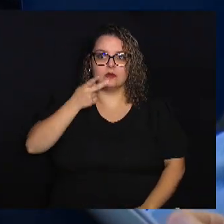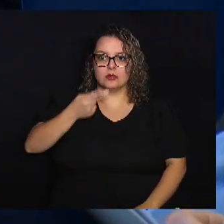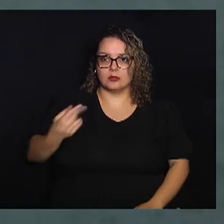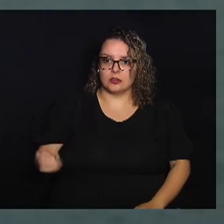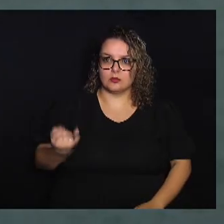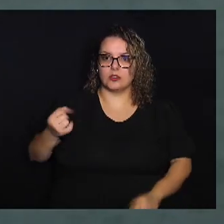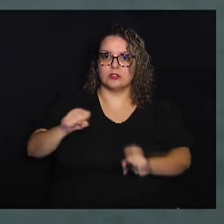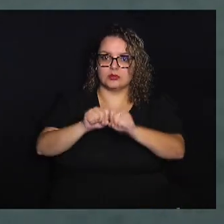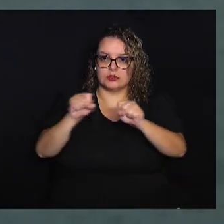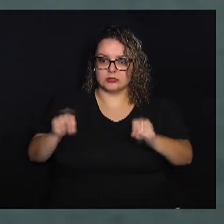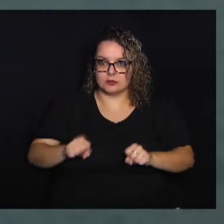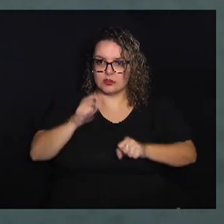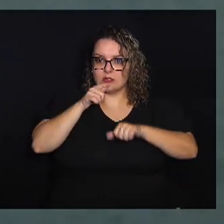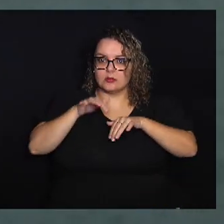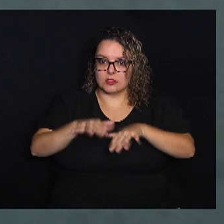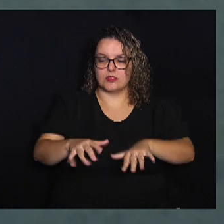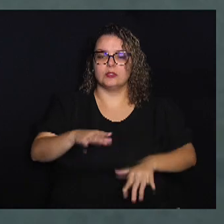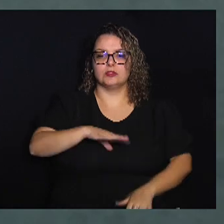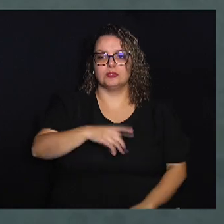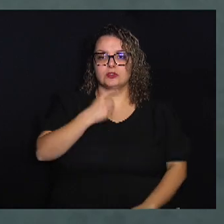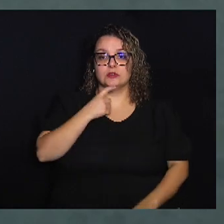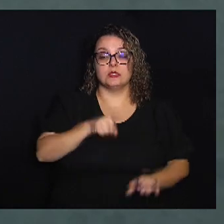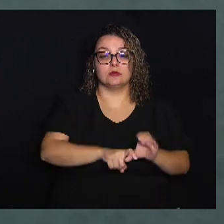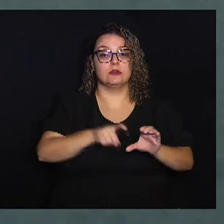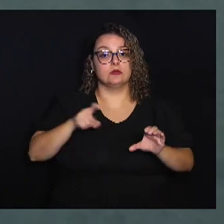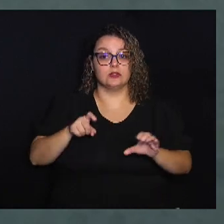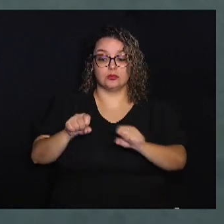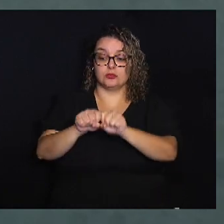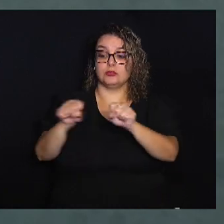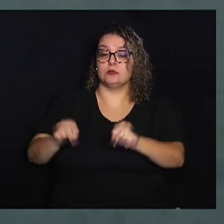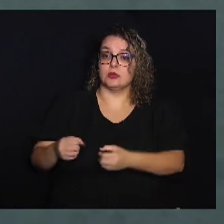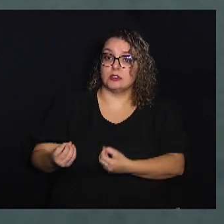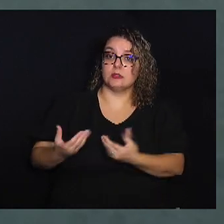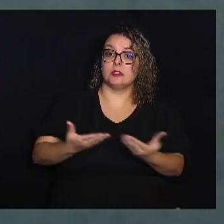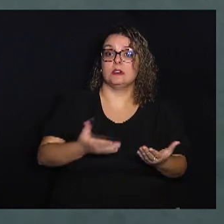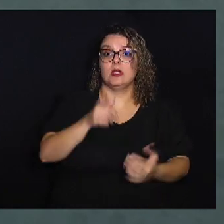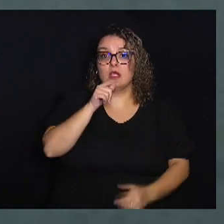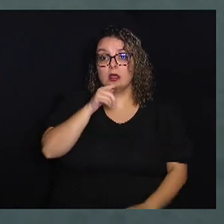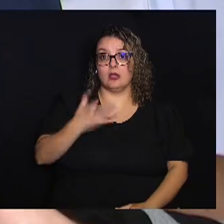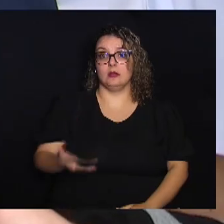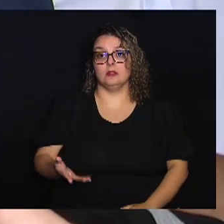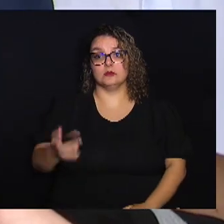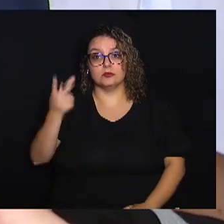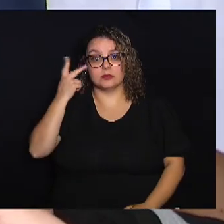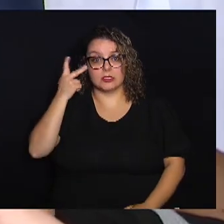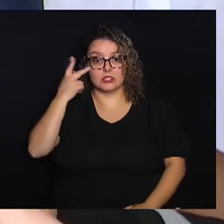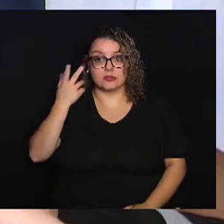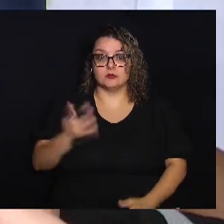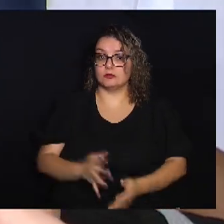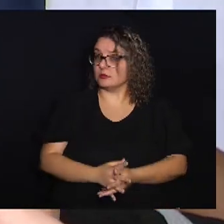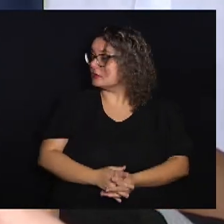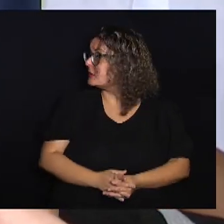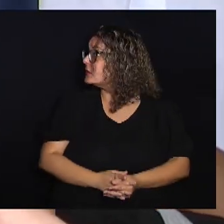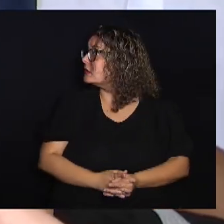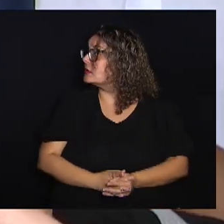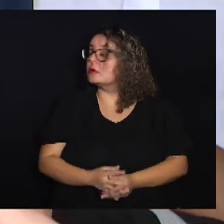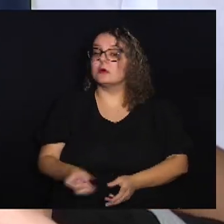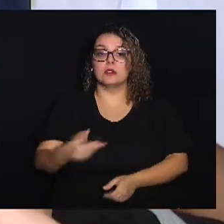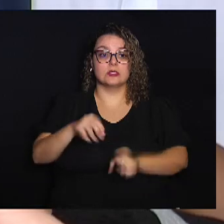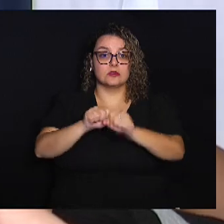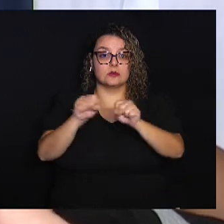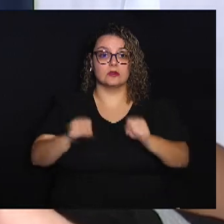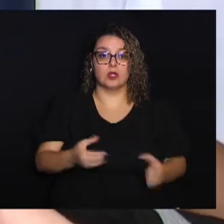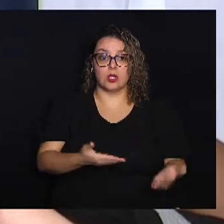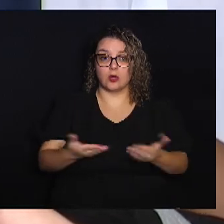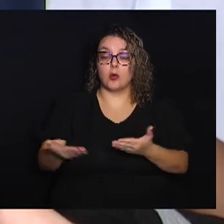de abastecimento de Campinas ser independente do sistema que fornece água para a cidade de São Paulo. Com esse novo sistema que nós vamos